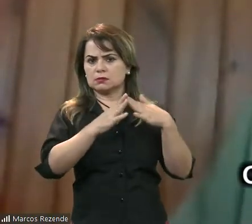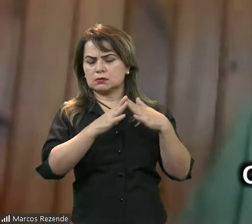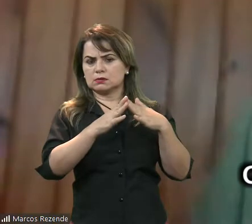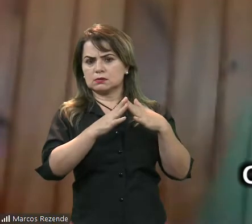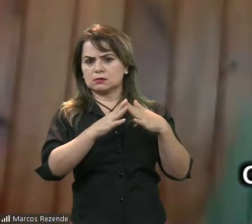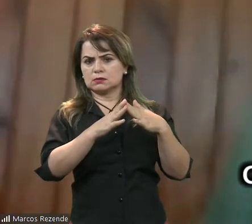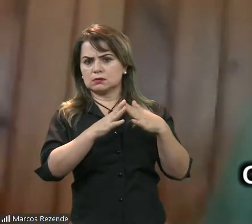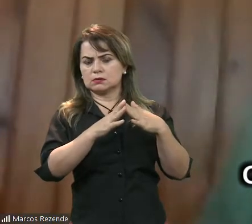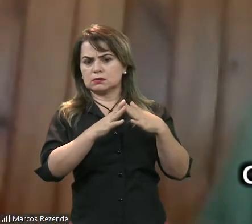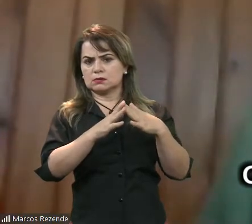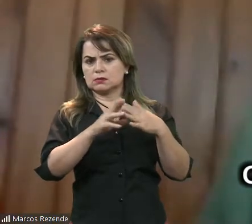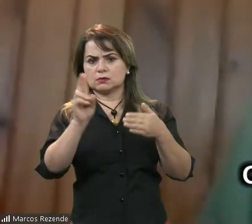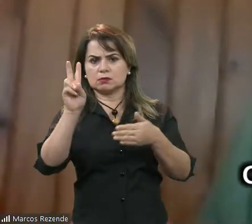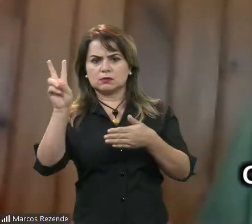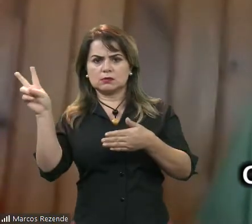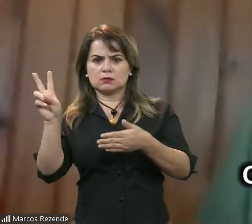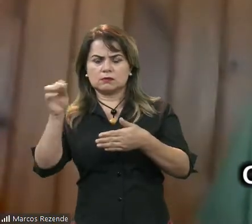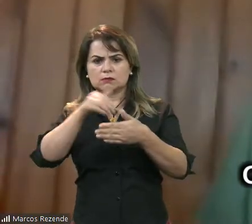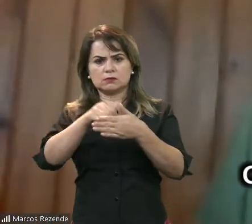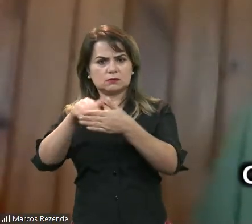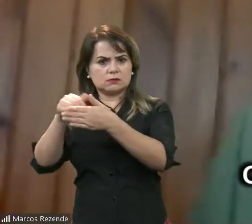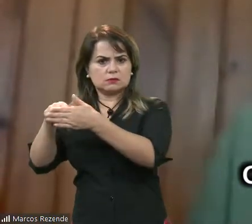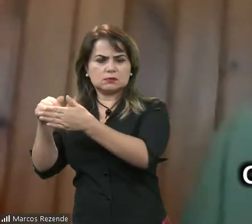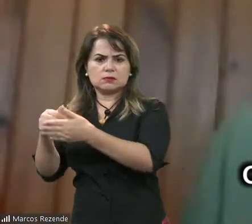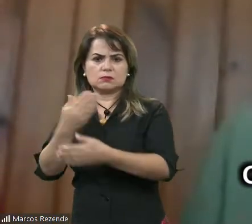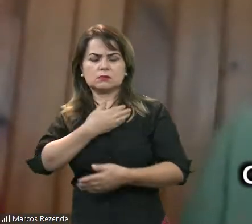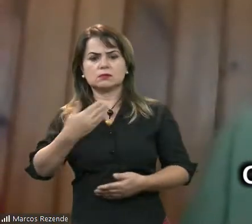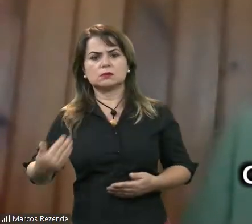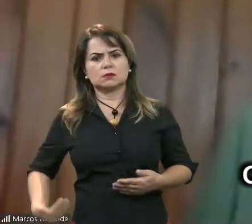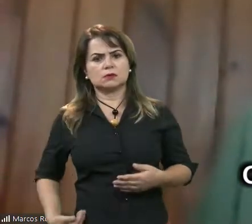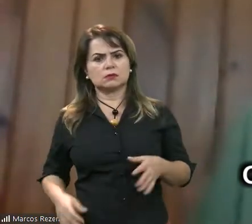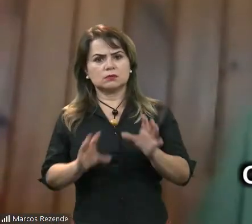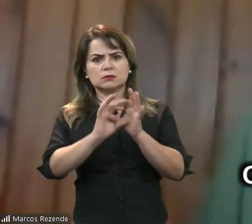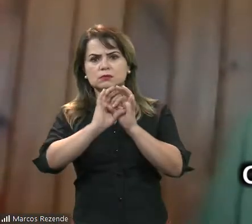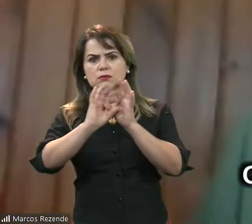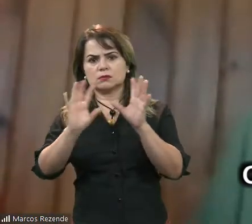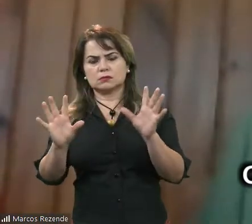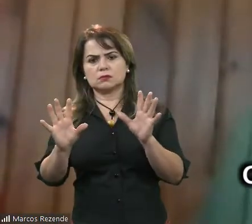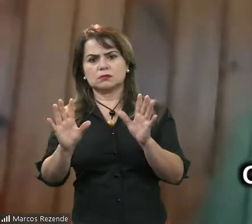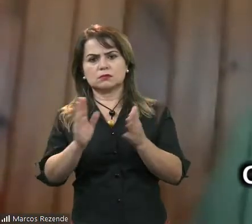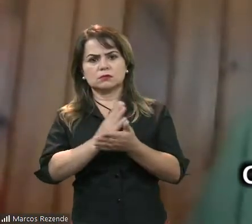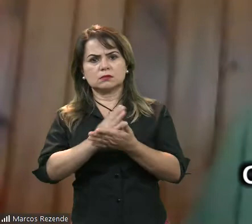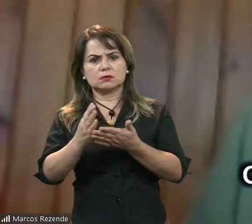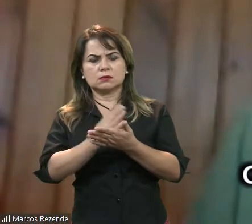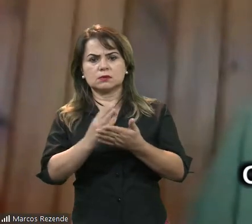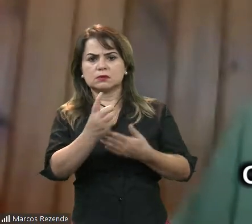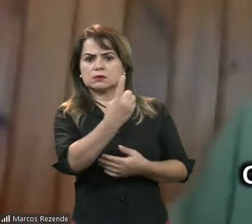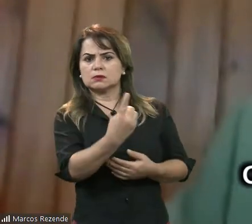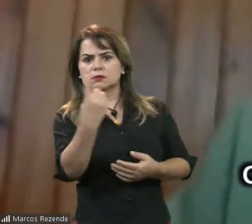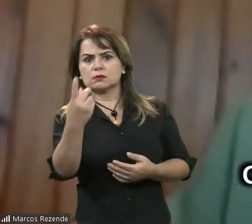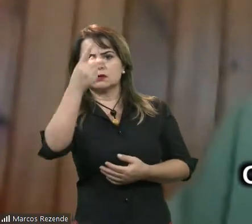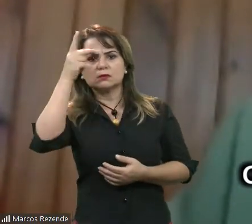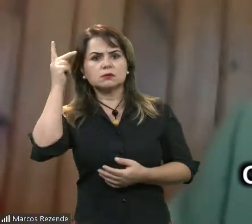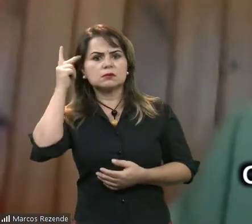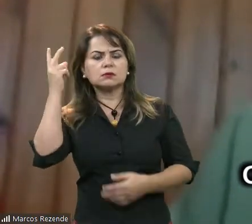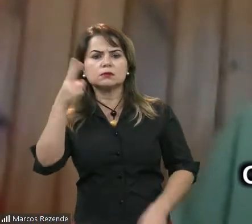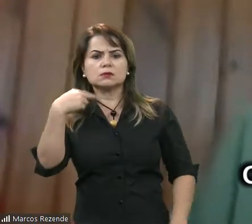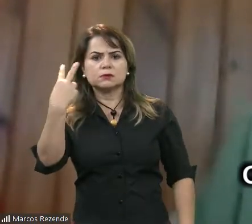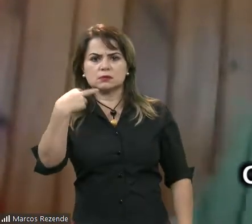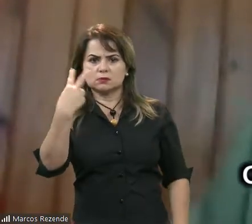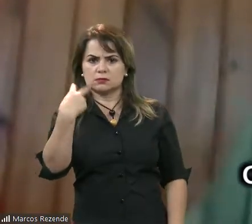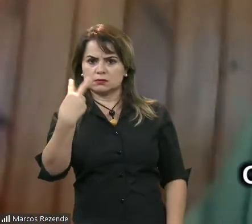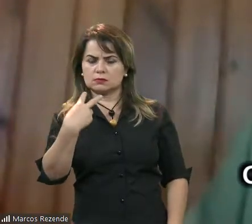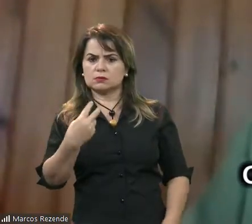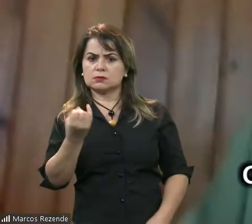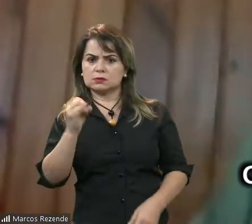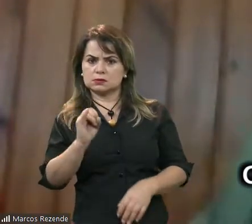eleição será por votação pública e aberta. Assim, cada um dos senhores vereadores, de acordo